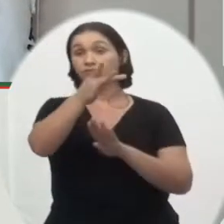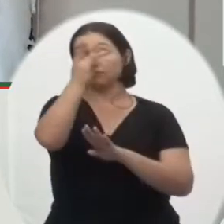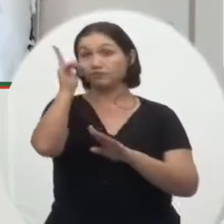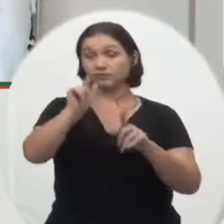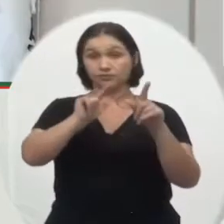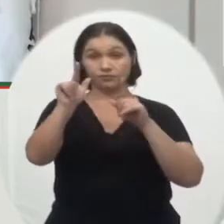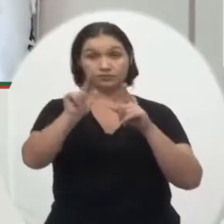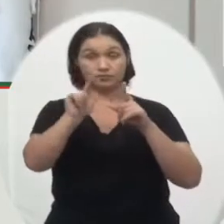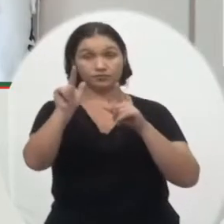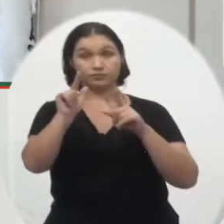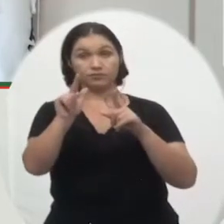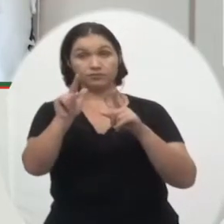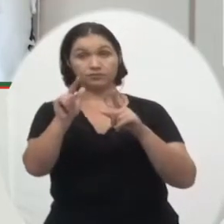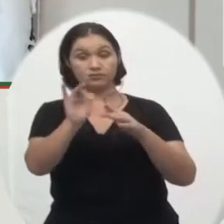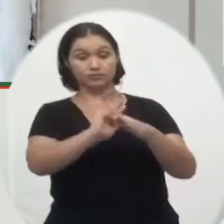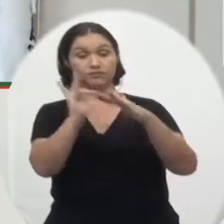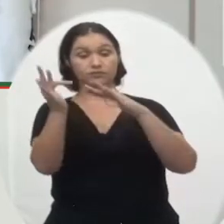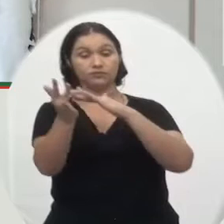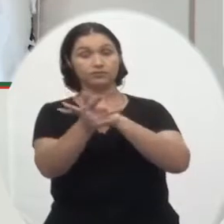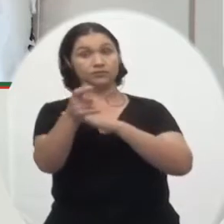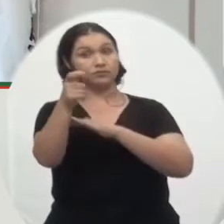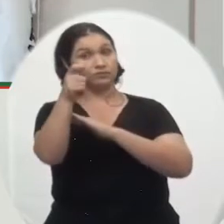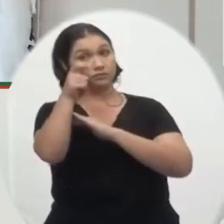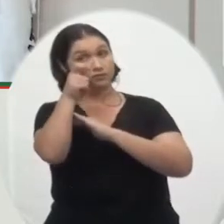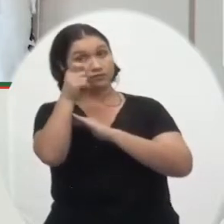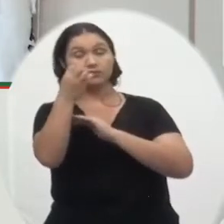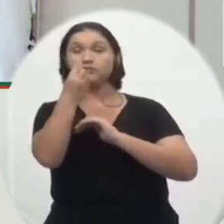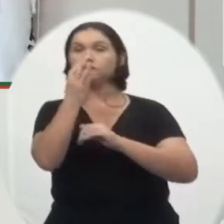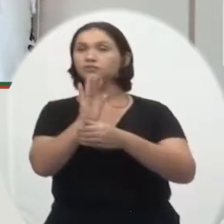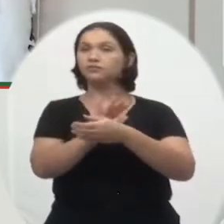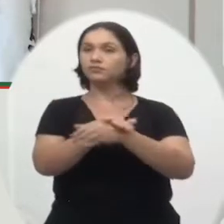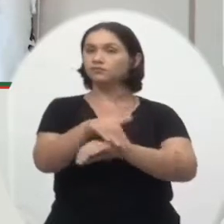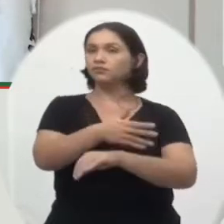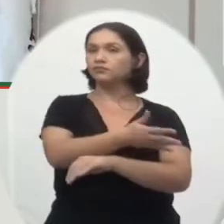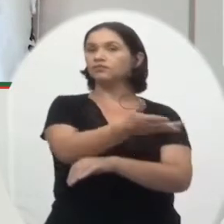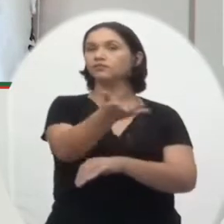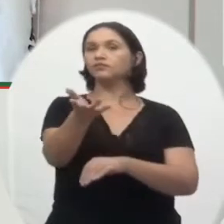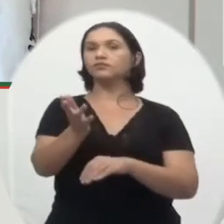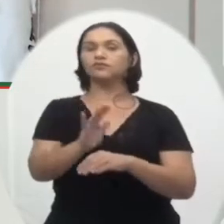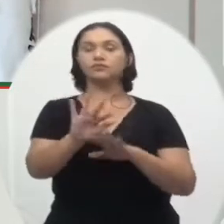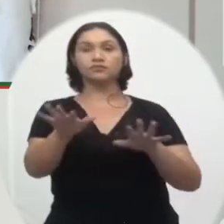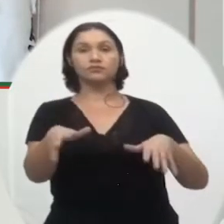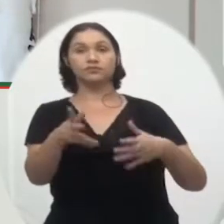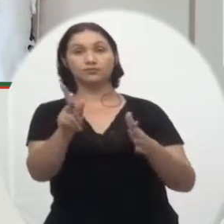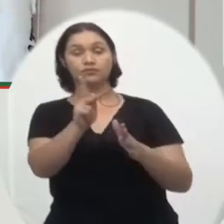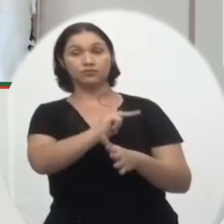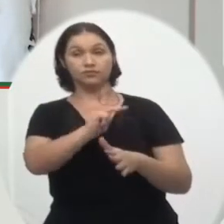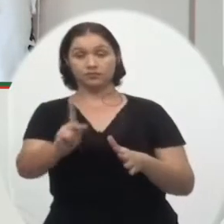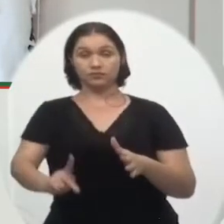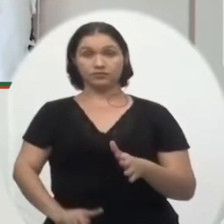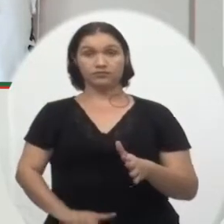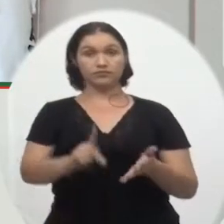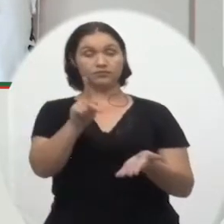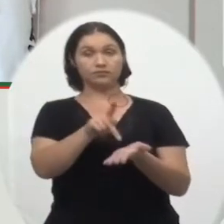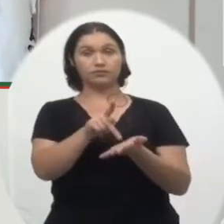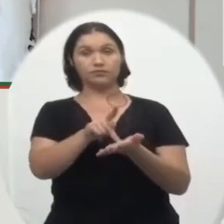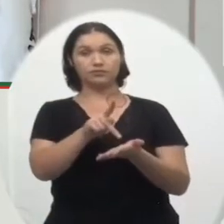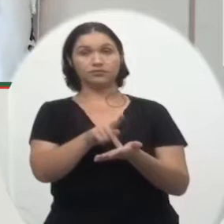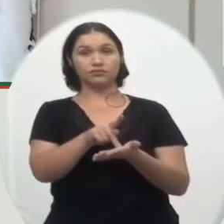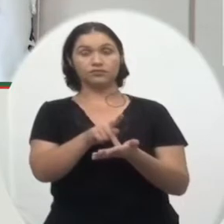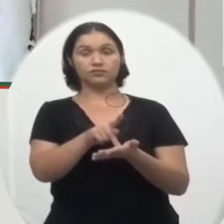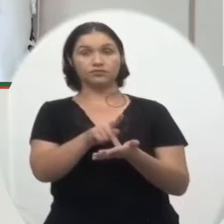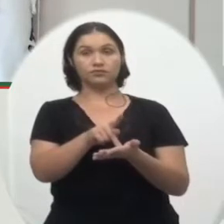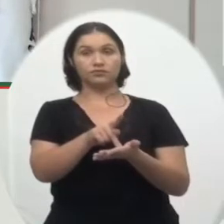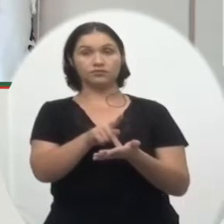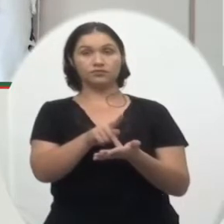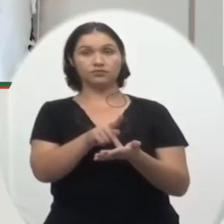Cidadã, pelas mídias sociais, meu cordial boa noite a todos. Senhor presidente, na verdade, a